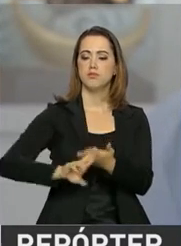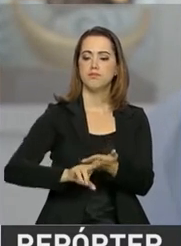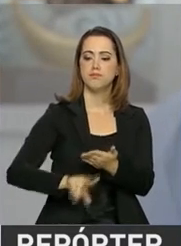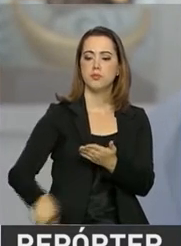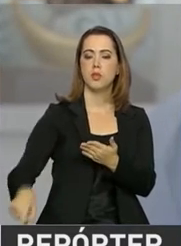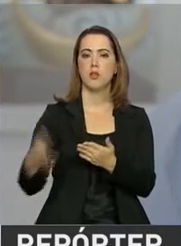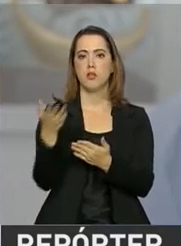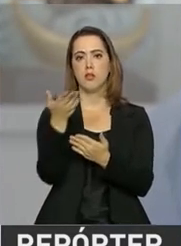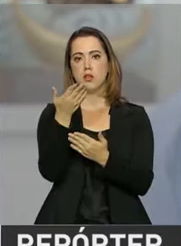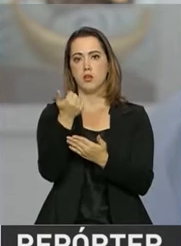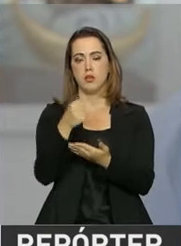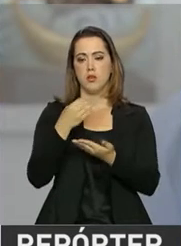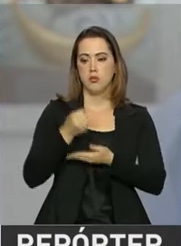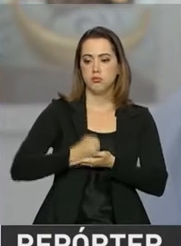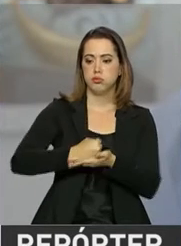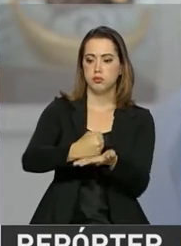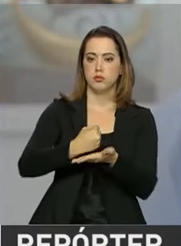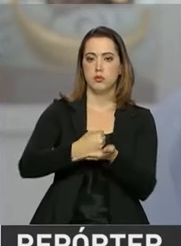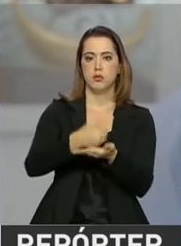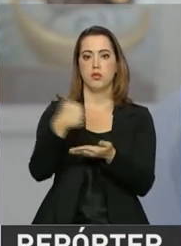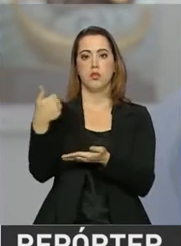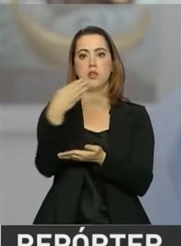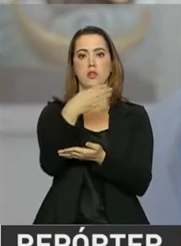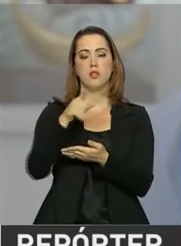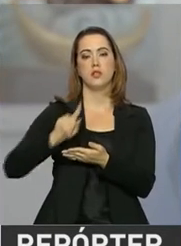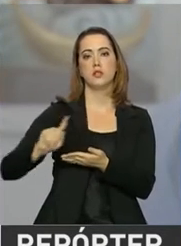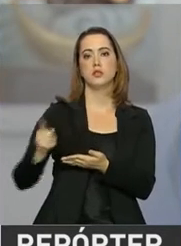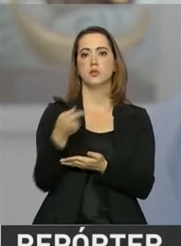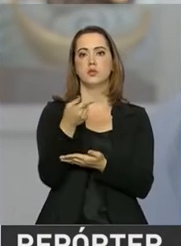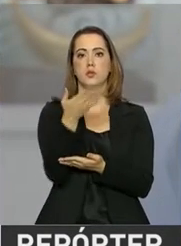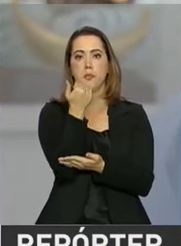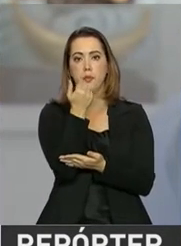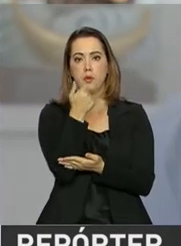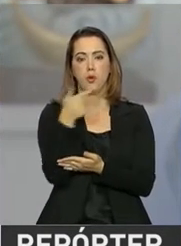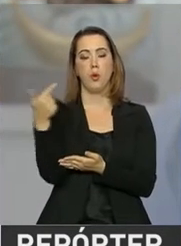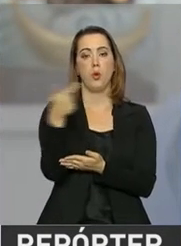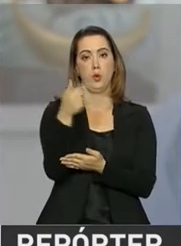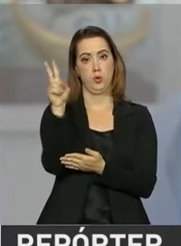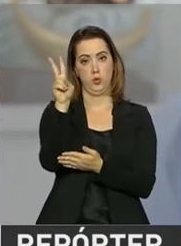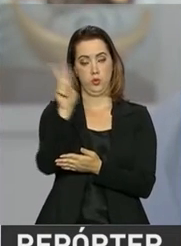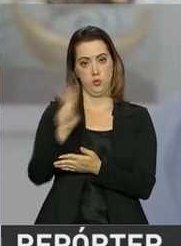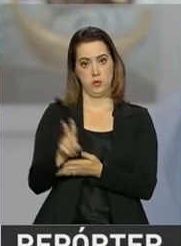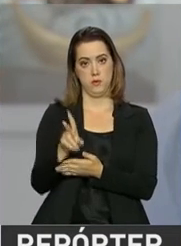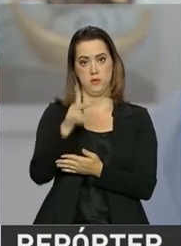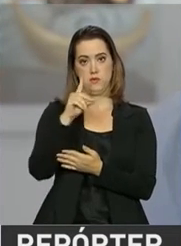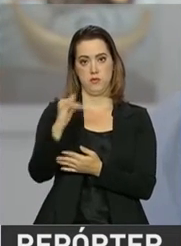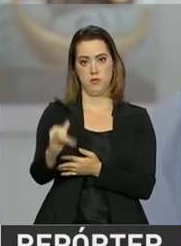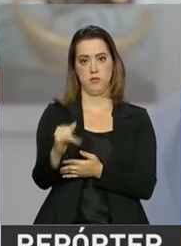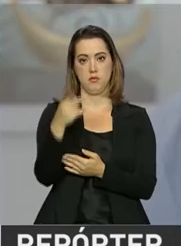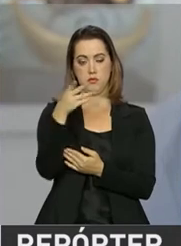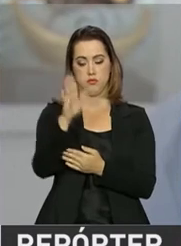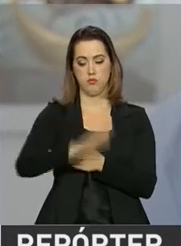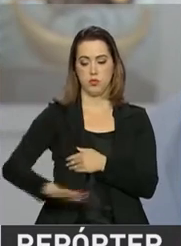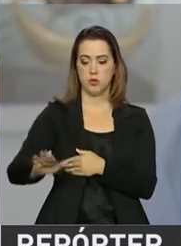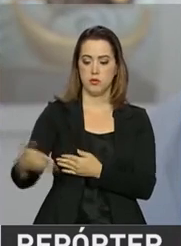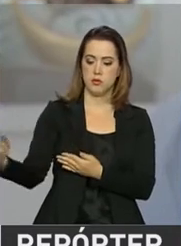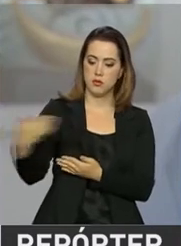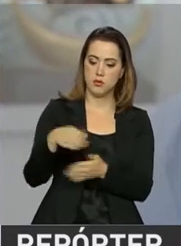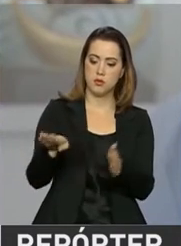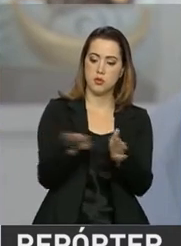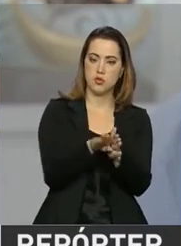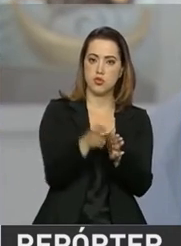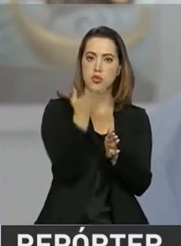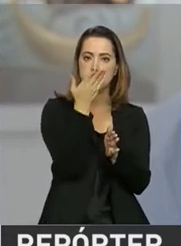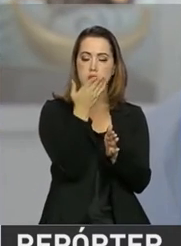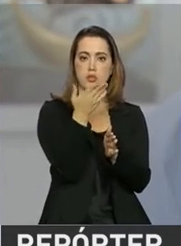servidas mensalmente 14 mil refeições. Essas crianças, elas fazem duas refeições por dia, né, assim que elas chegam de manhã, e